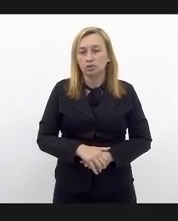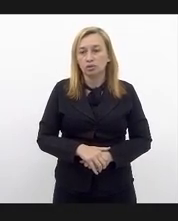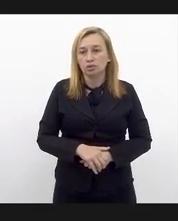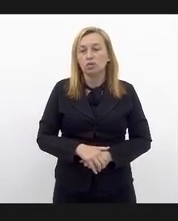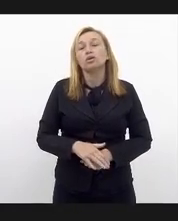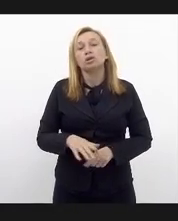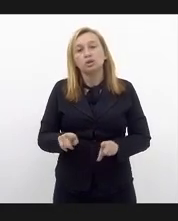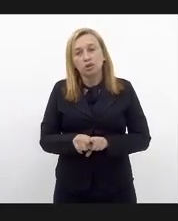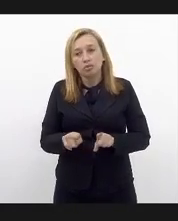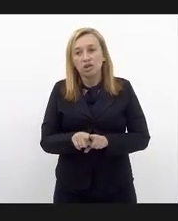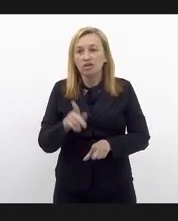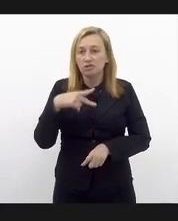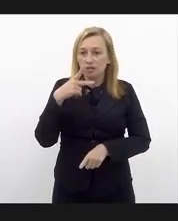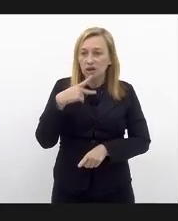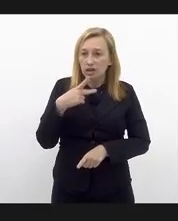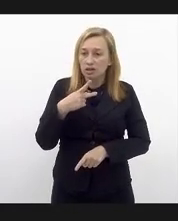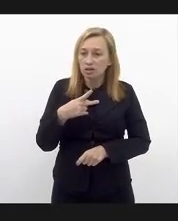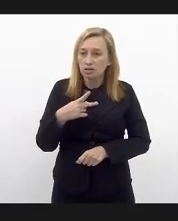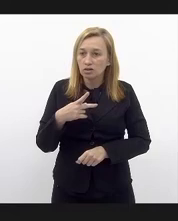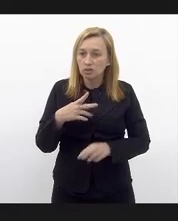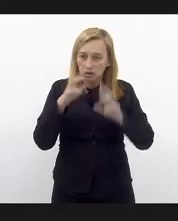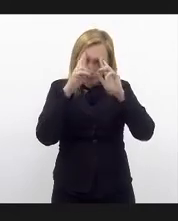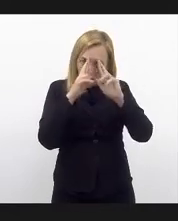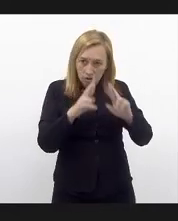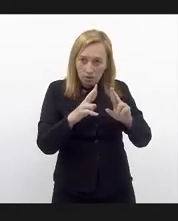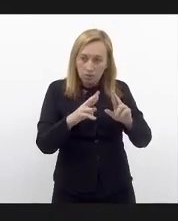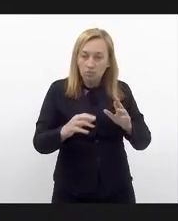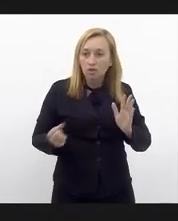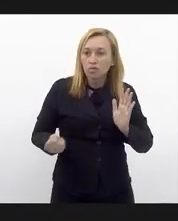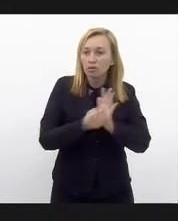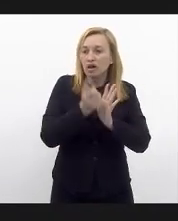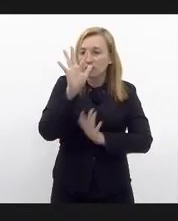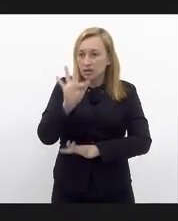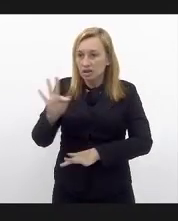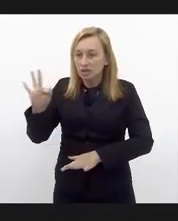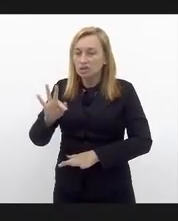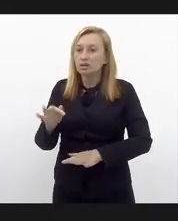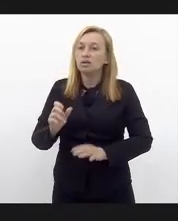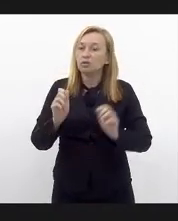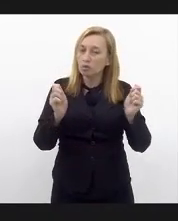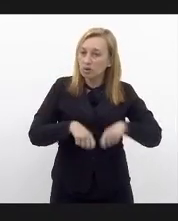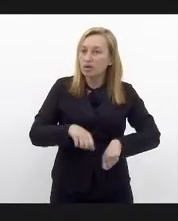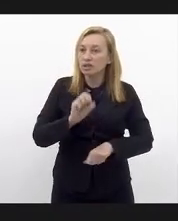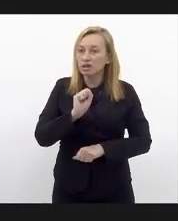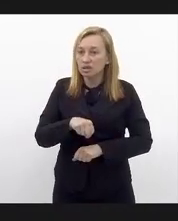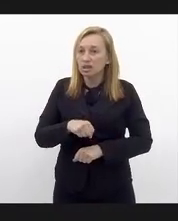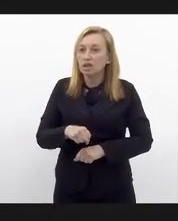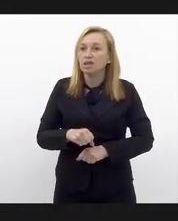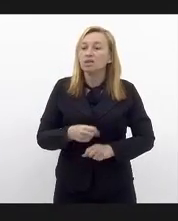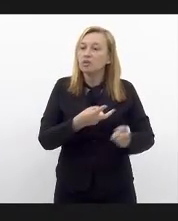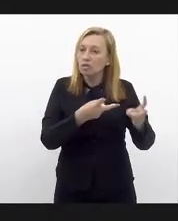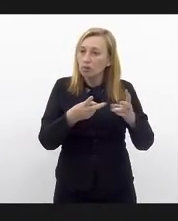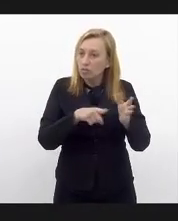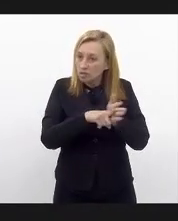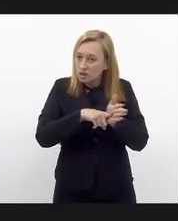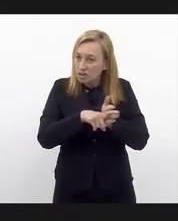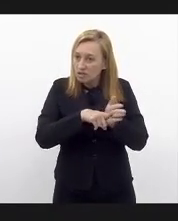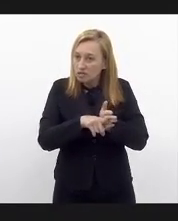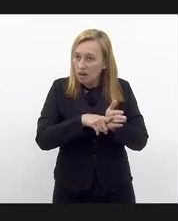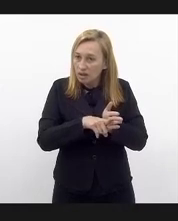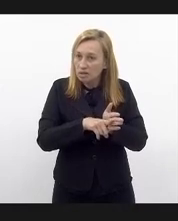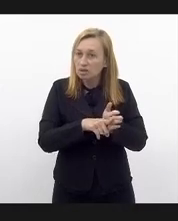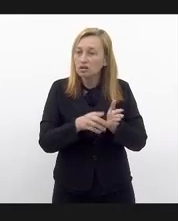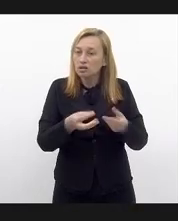gostaria também de falar né aqui em respeito ao pacto federativo a essa possibilidade e que seja observado então